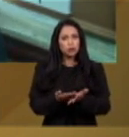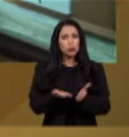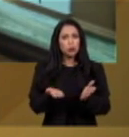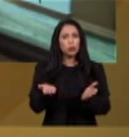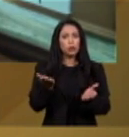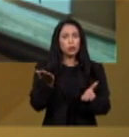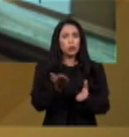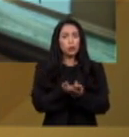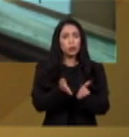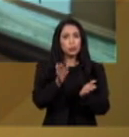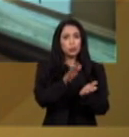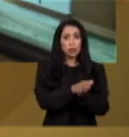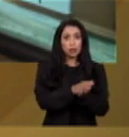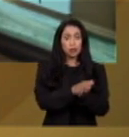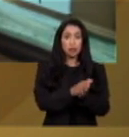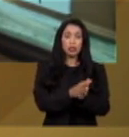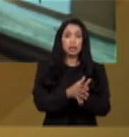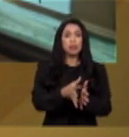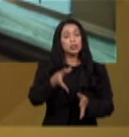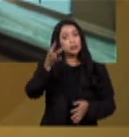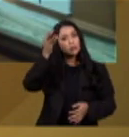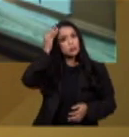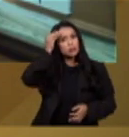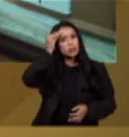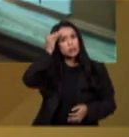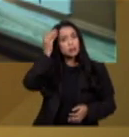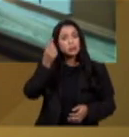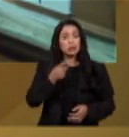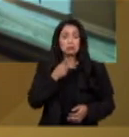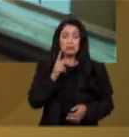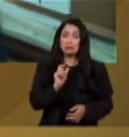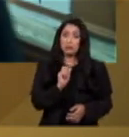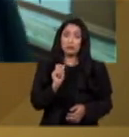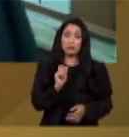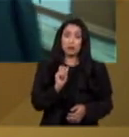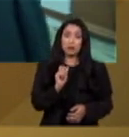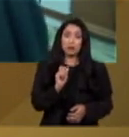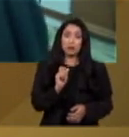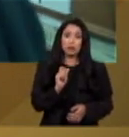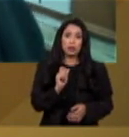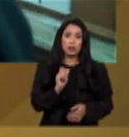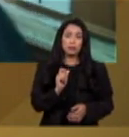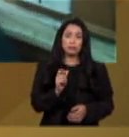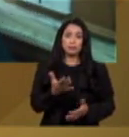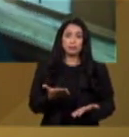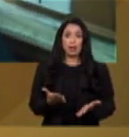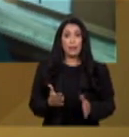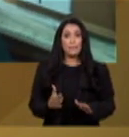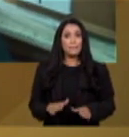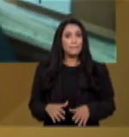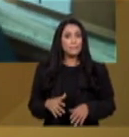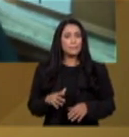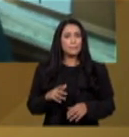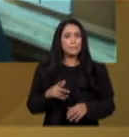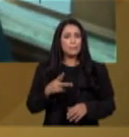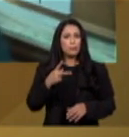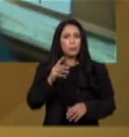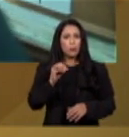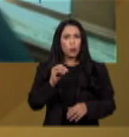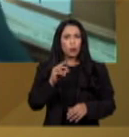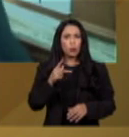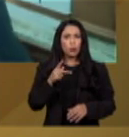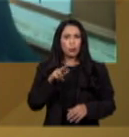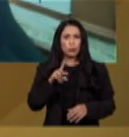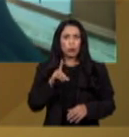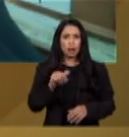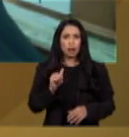conhecimento, pelo não dito, presidente, a máxima popular, segundo a qual a